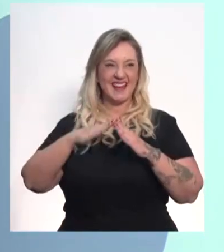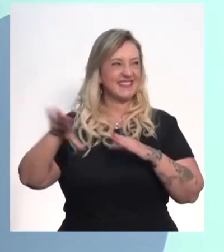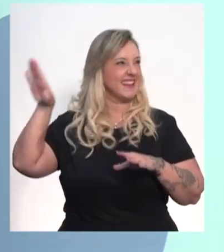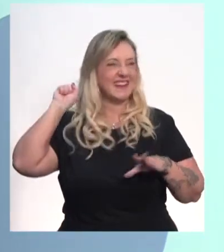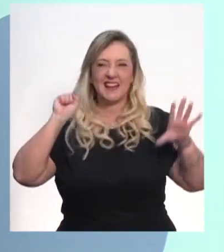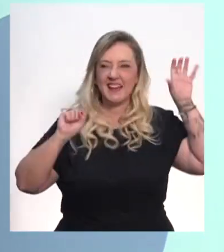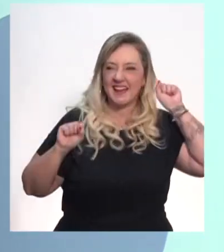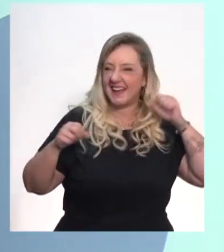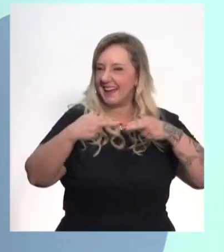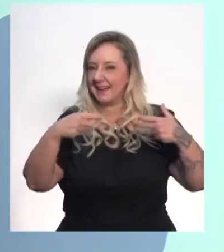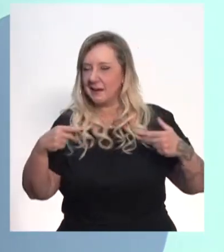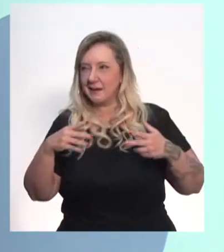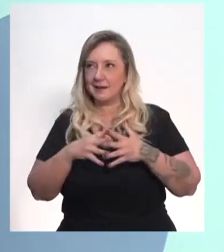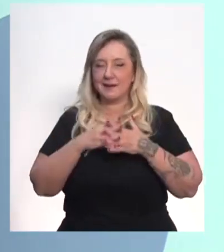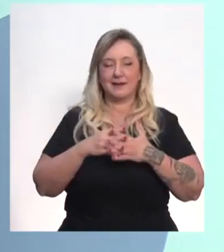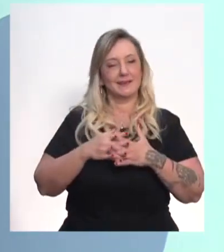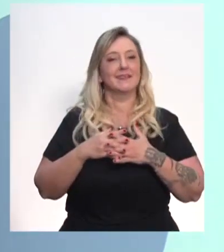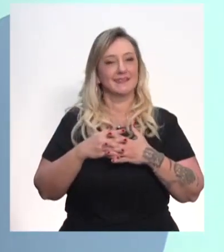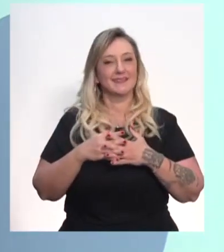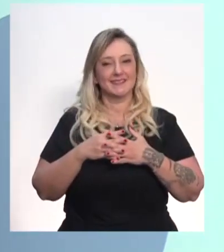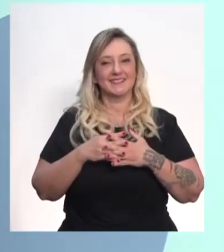Clique em próximo.